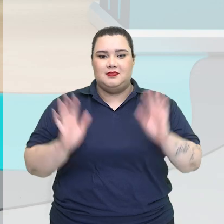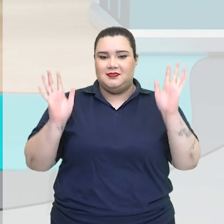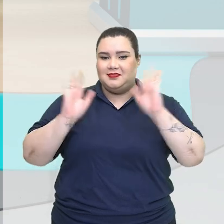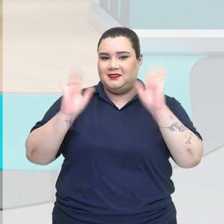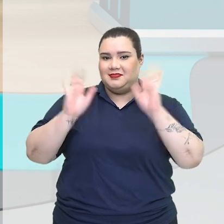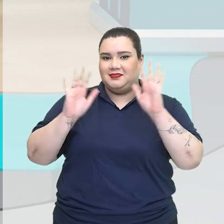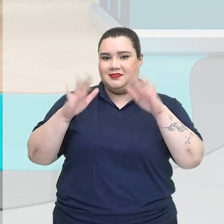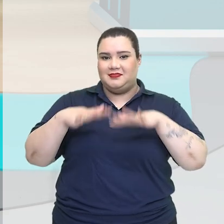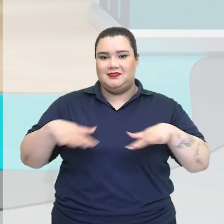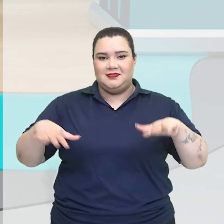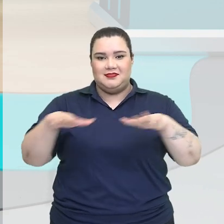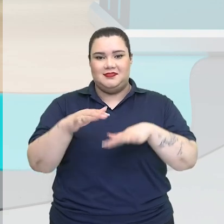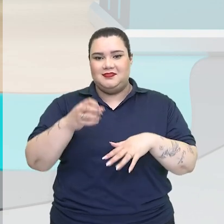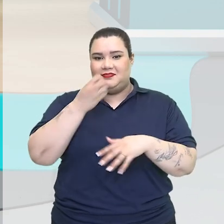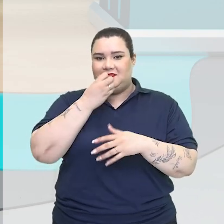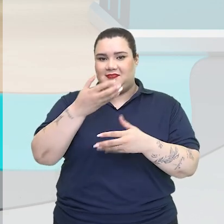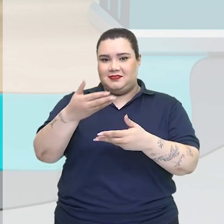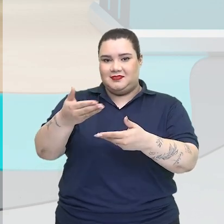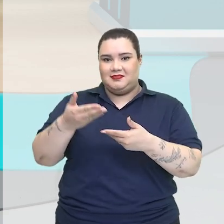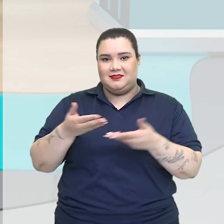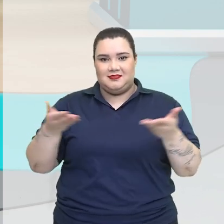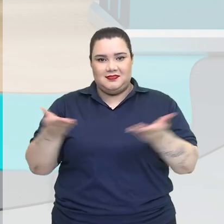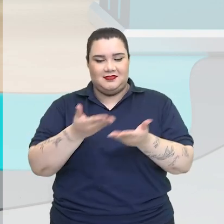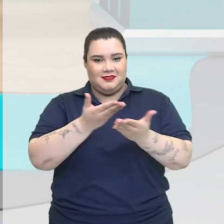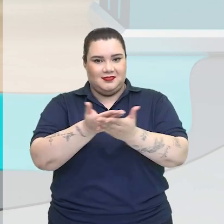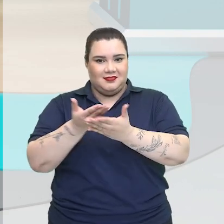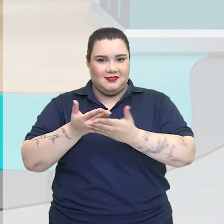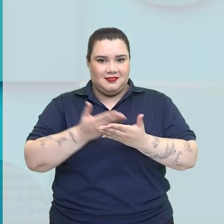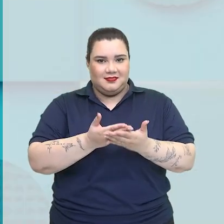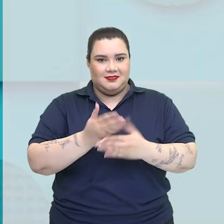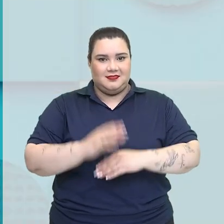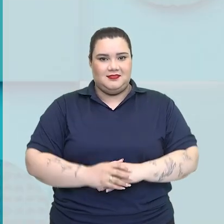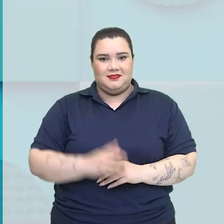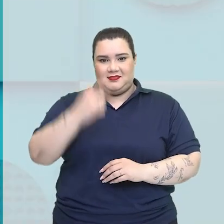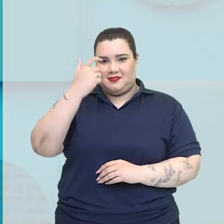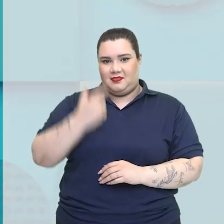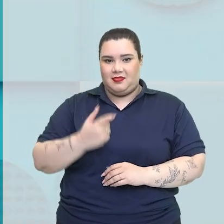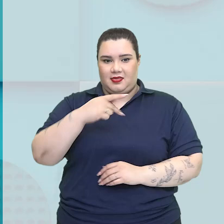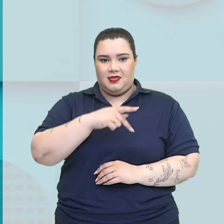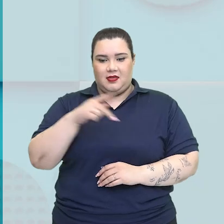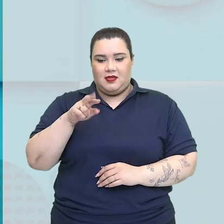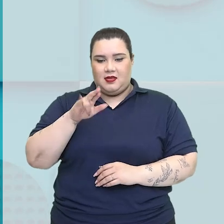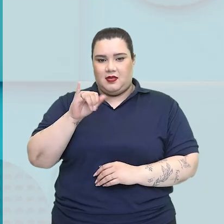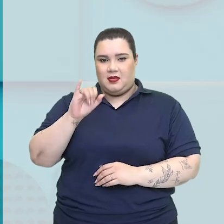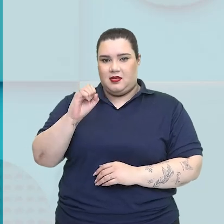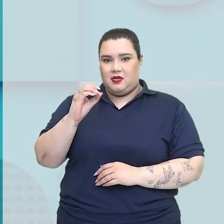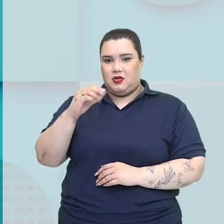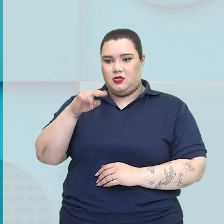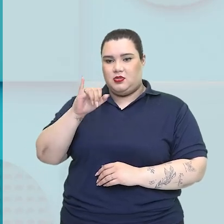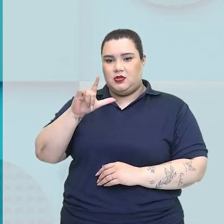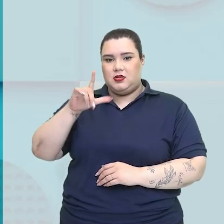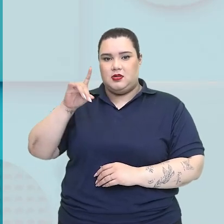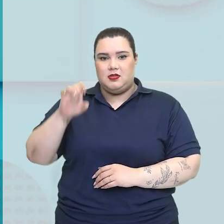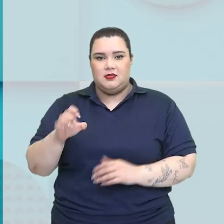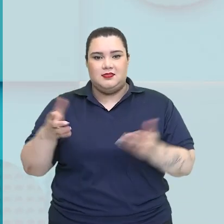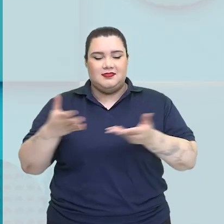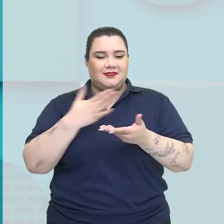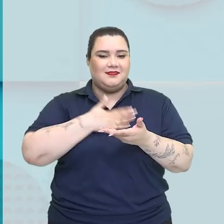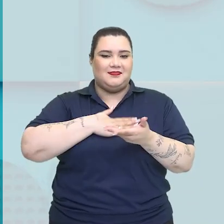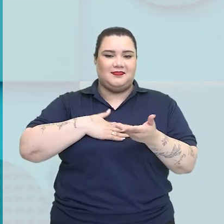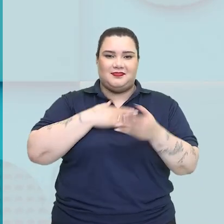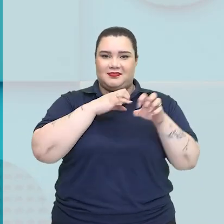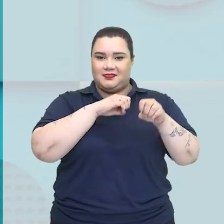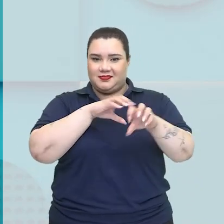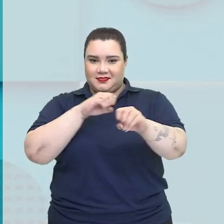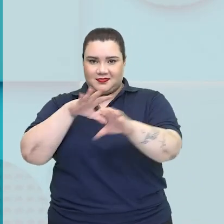Olá, sejam todos muito bem-vindos para mais uma aula. Eu sou a professora Risonilde Araújo. É um prazer enorme